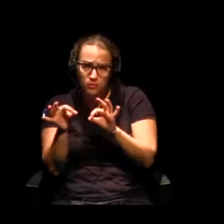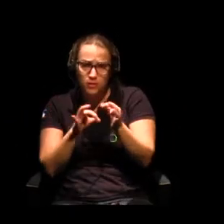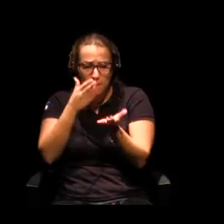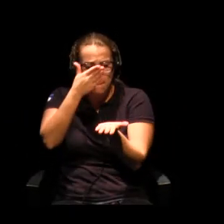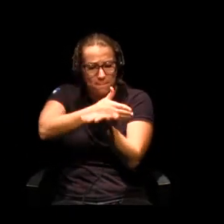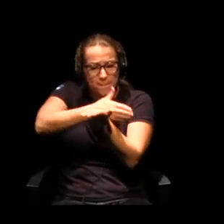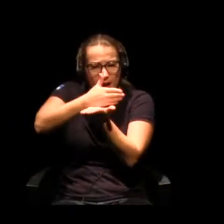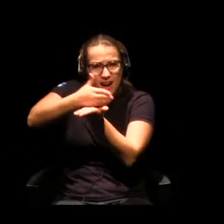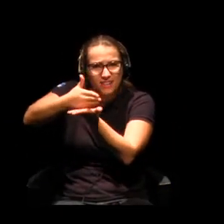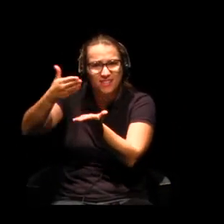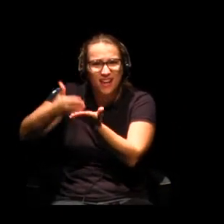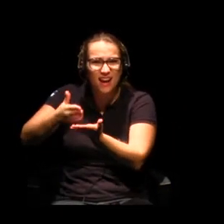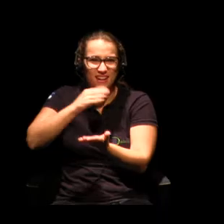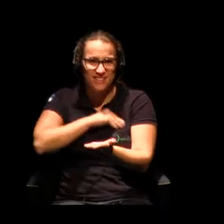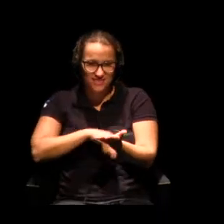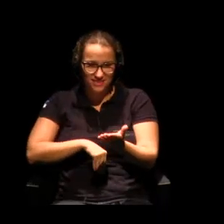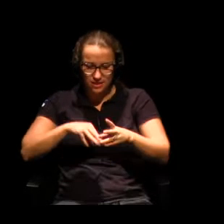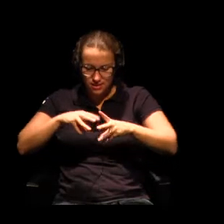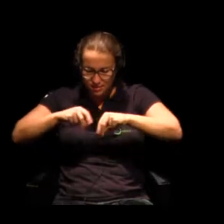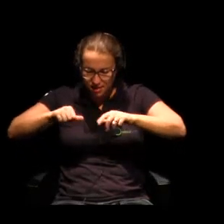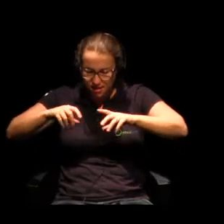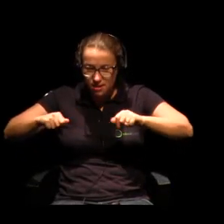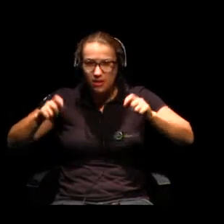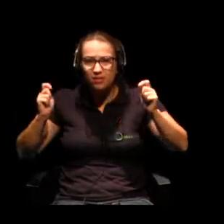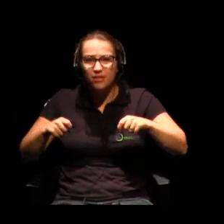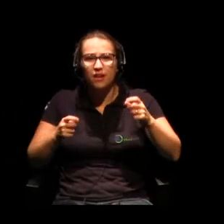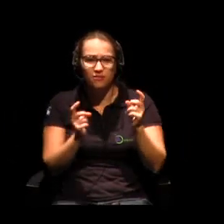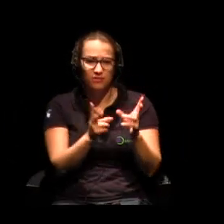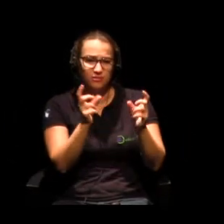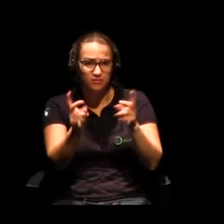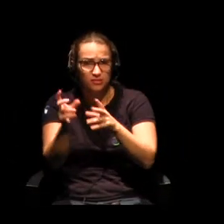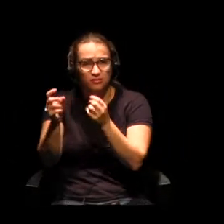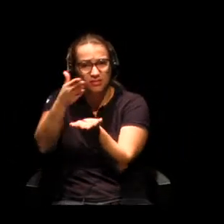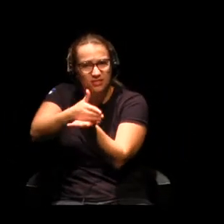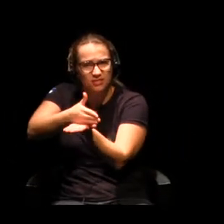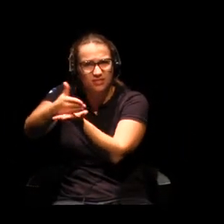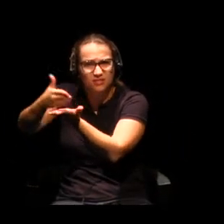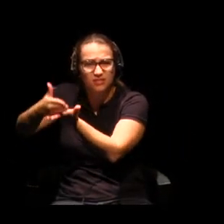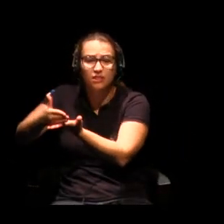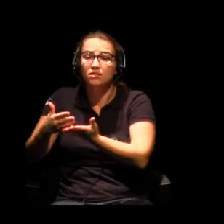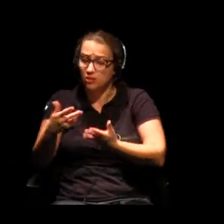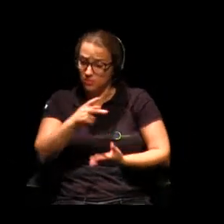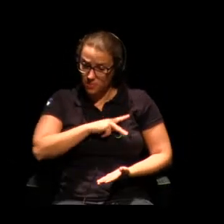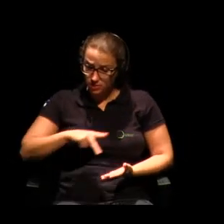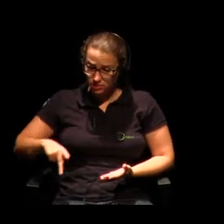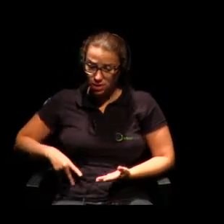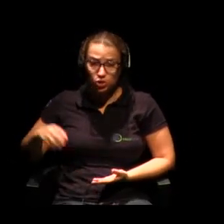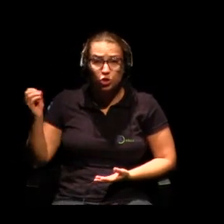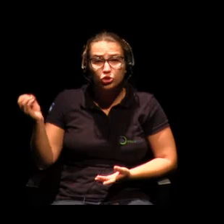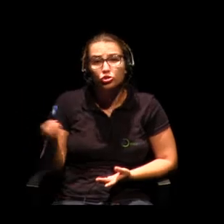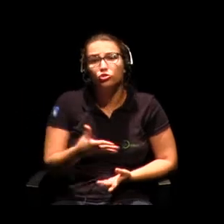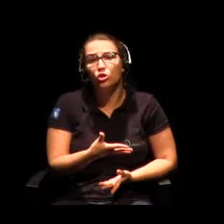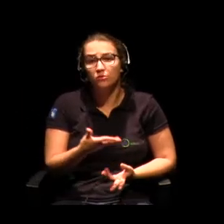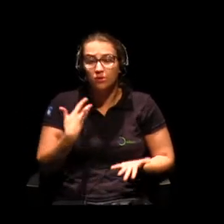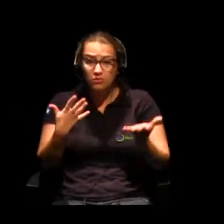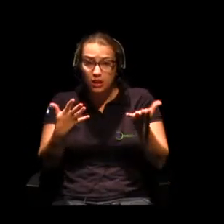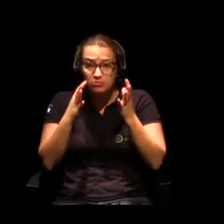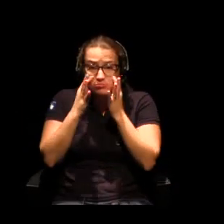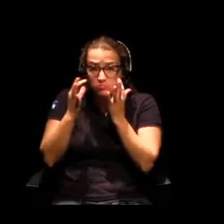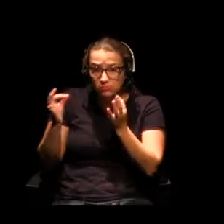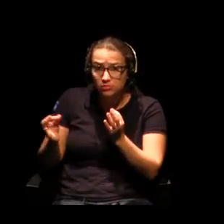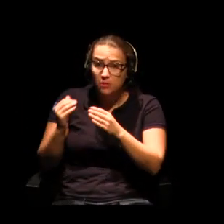parcelas ou terrenos menores pudessem ser vendidos. Então criou um novo padrão. Eu quero que vocês observem